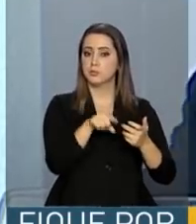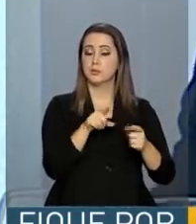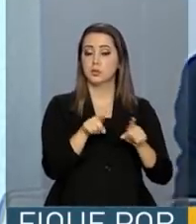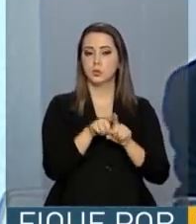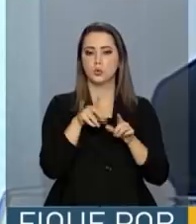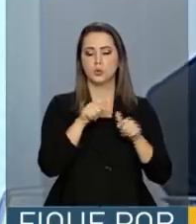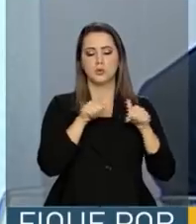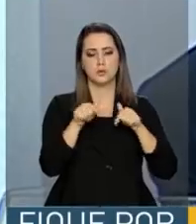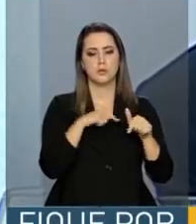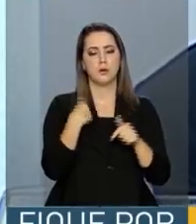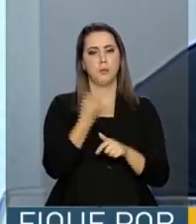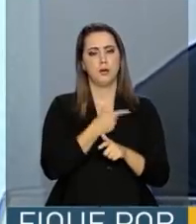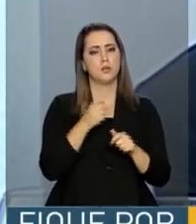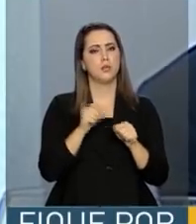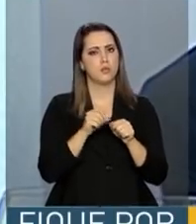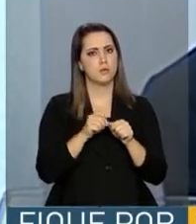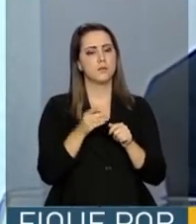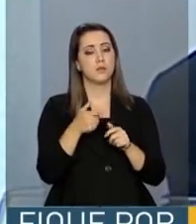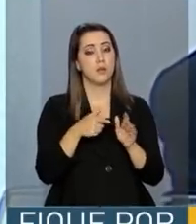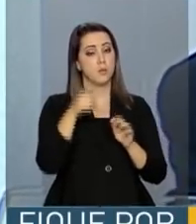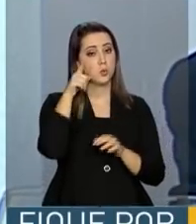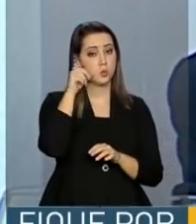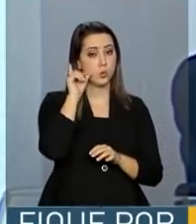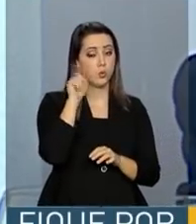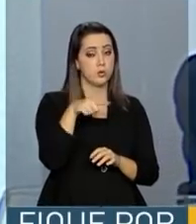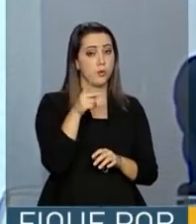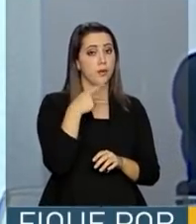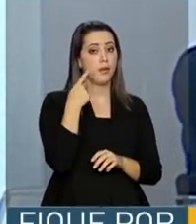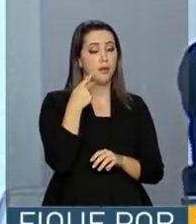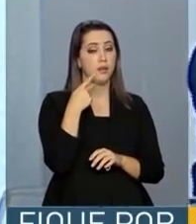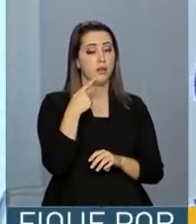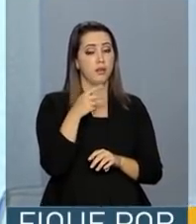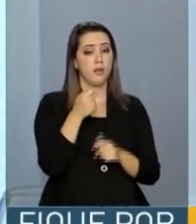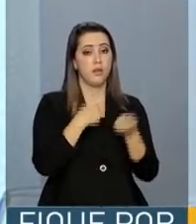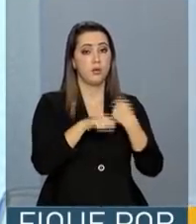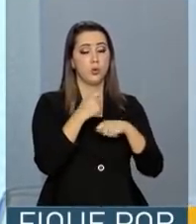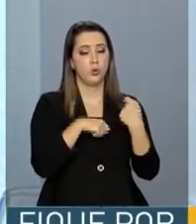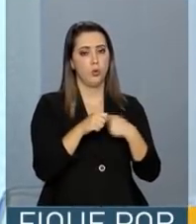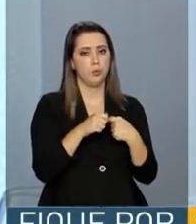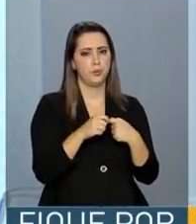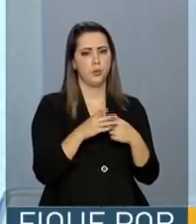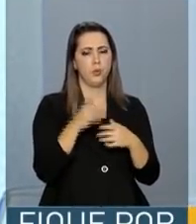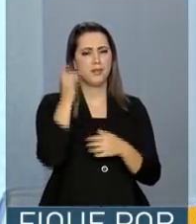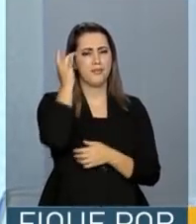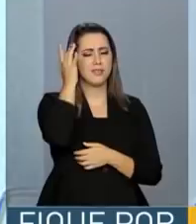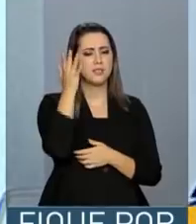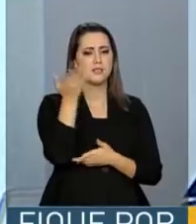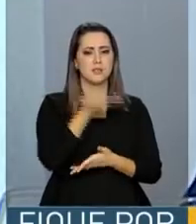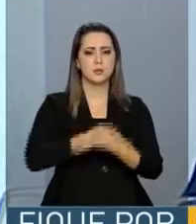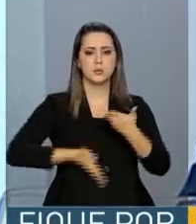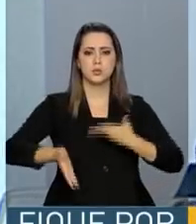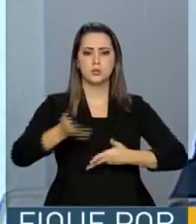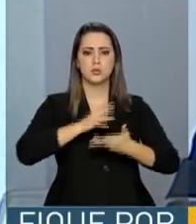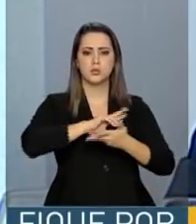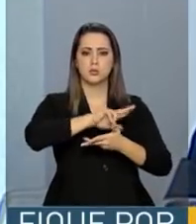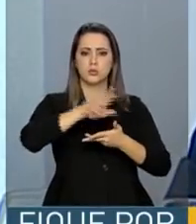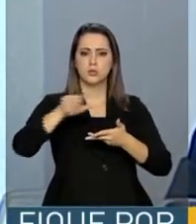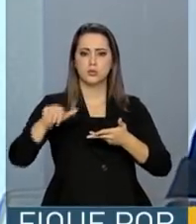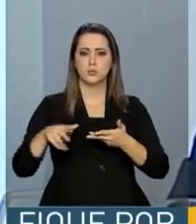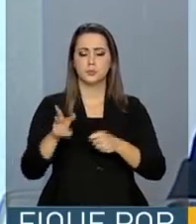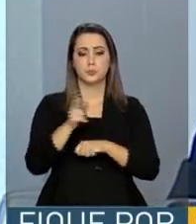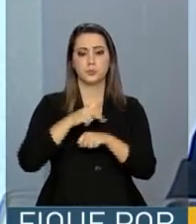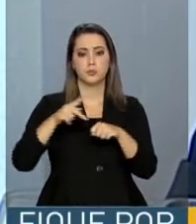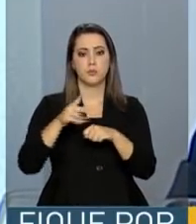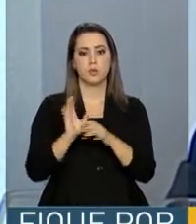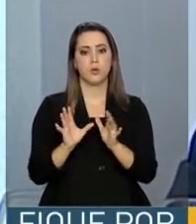que assinamos ontem um atos de natureza econômica que facilitam o intercâmbio econômico entre os vários países